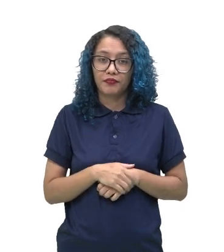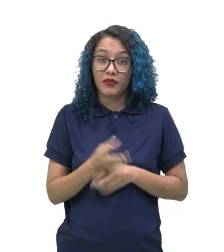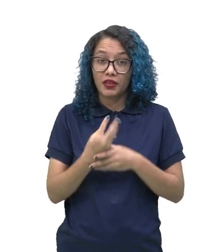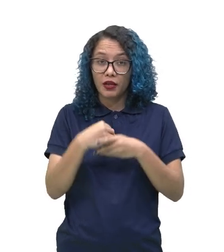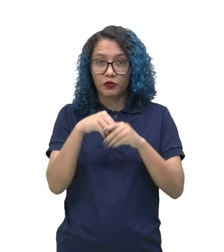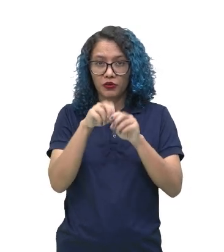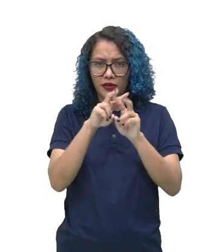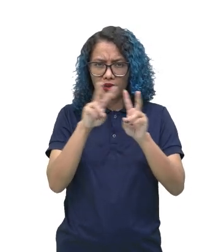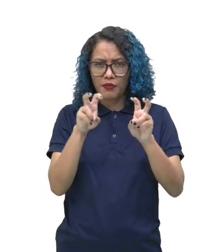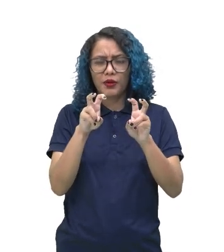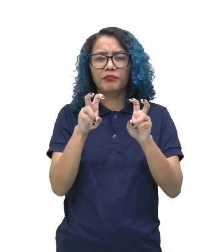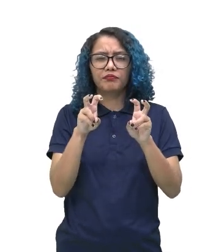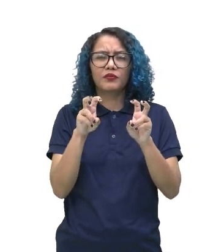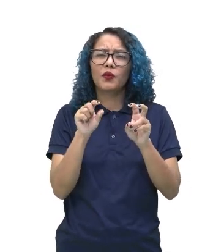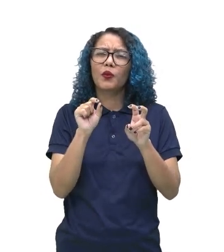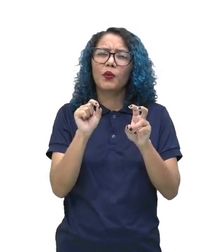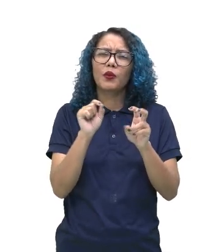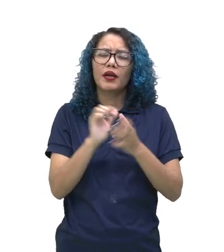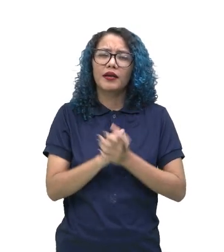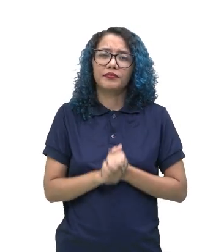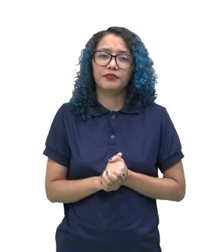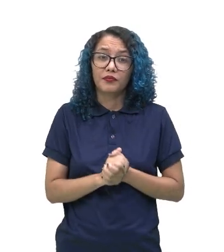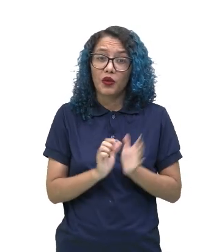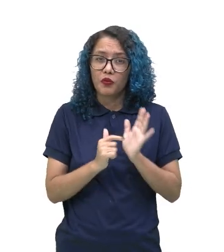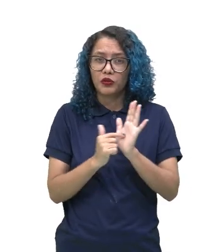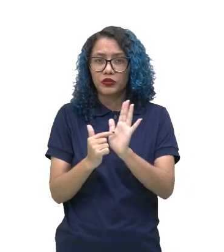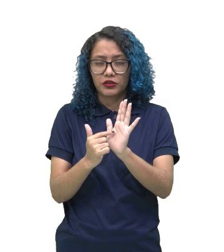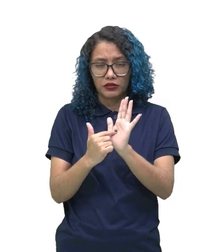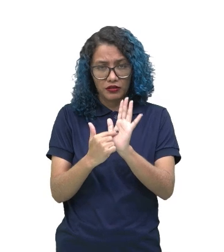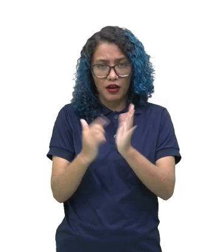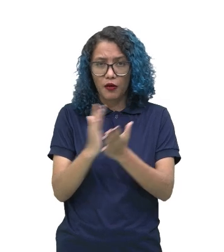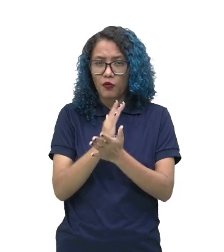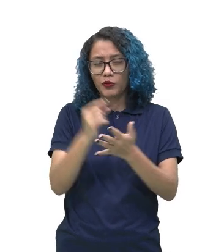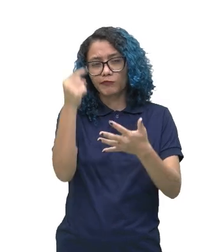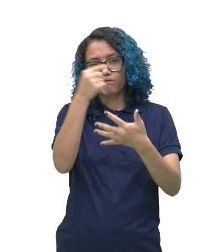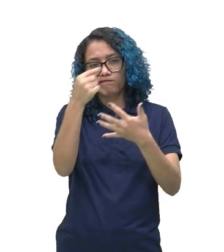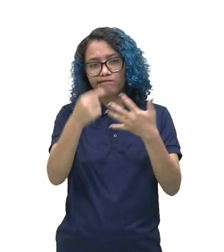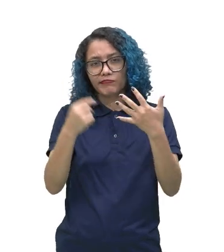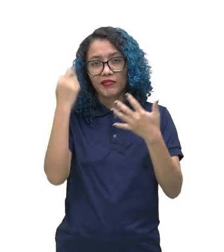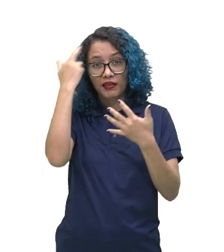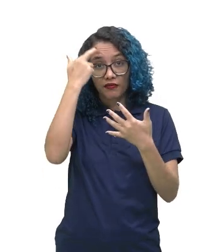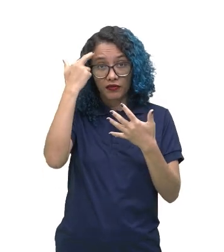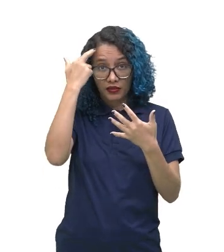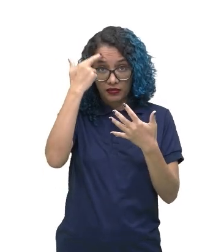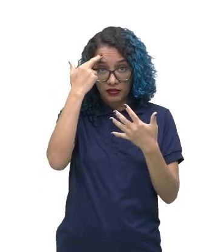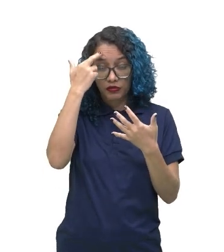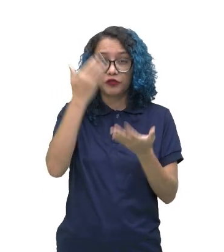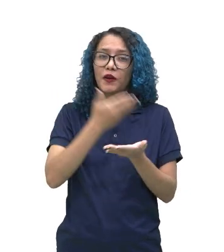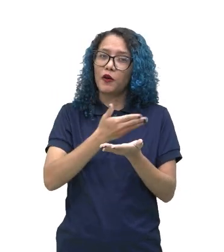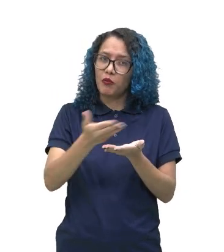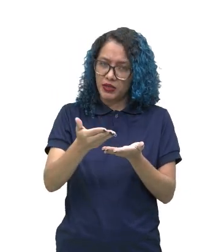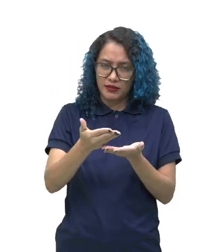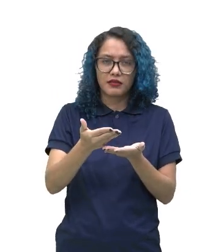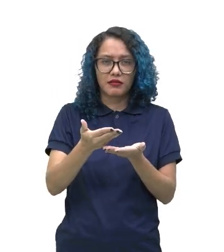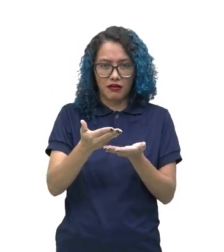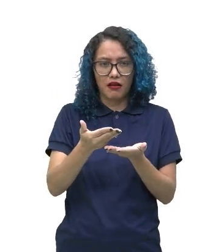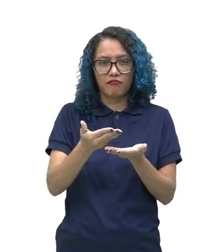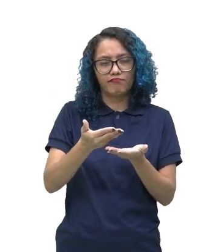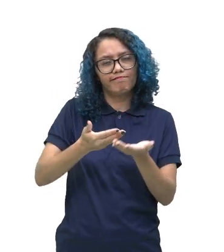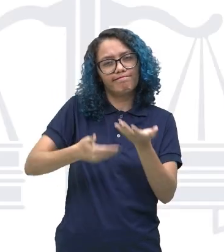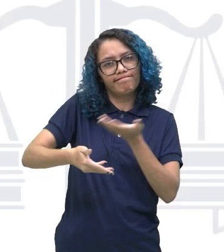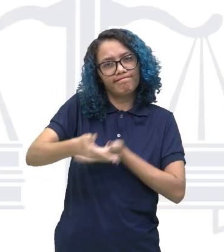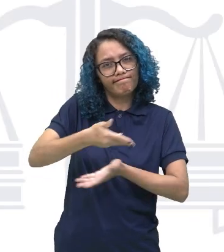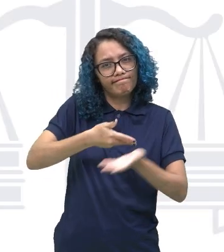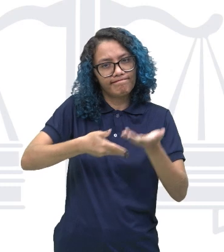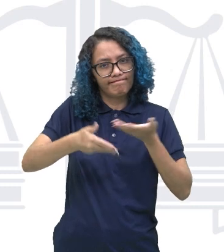temática, trouxemos aqui para vocês alguns pontos de reflexão que nós vamos estar fazendo aqui no dia de hoje. Então, entre um ponto